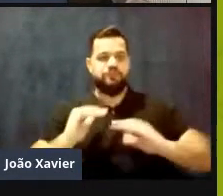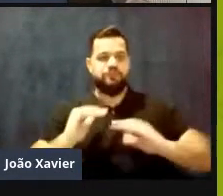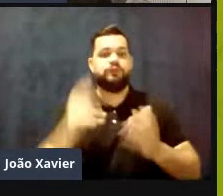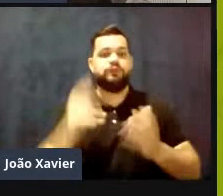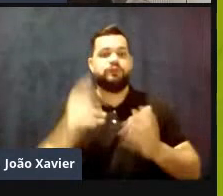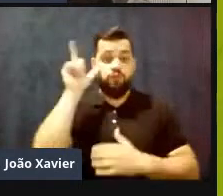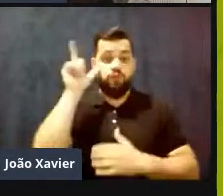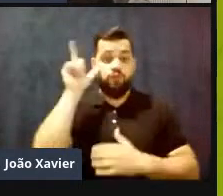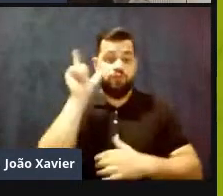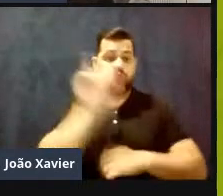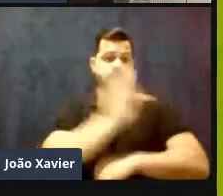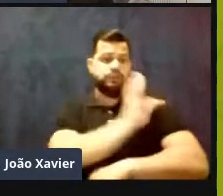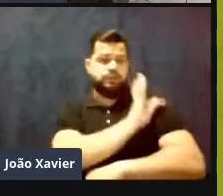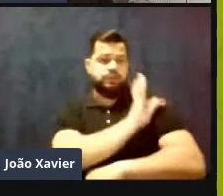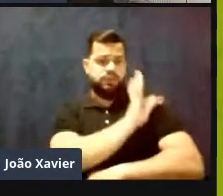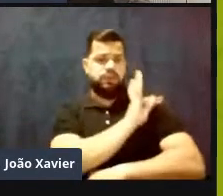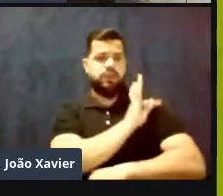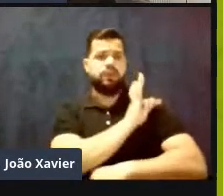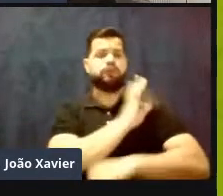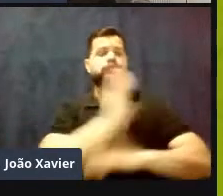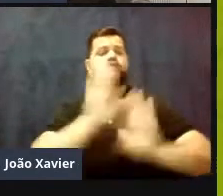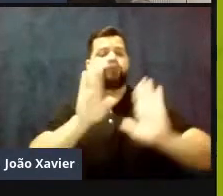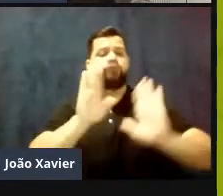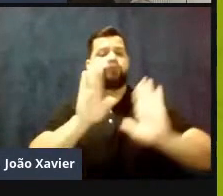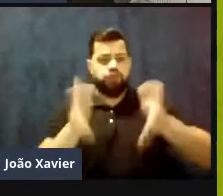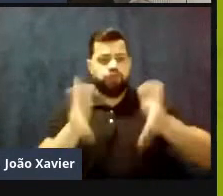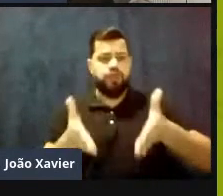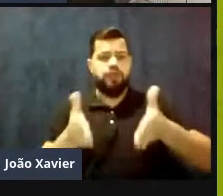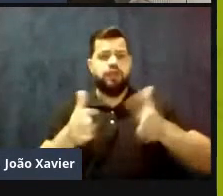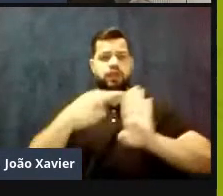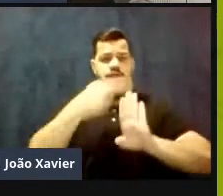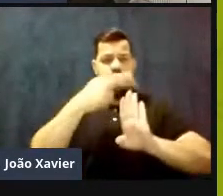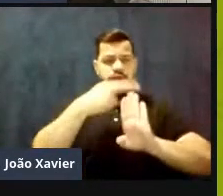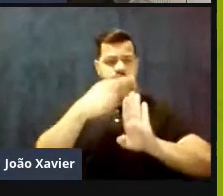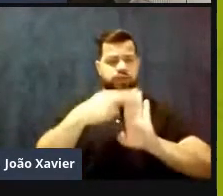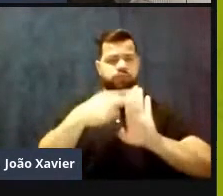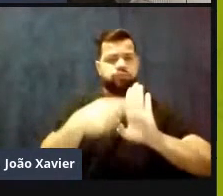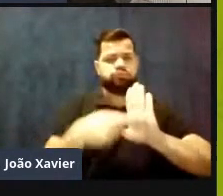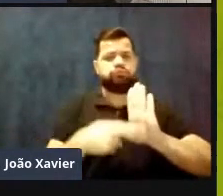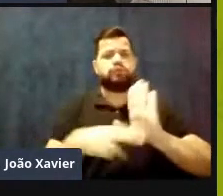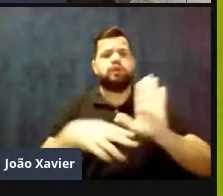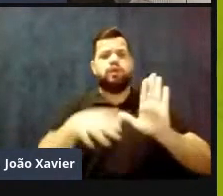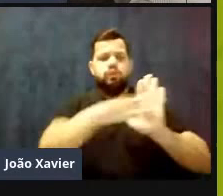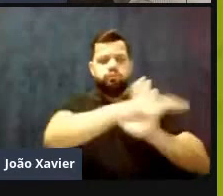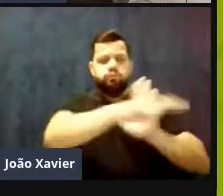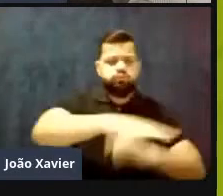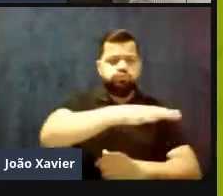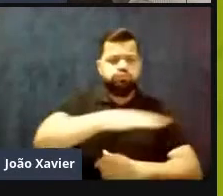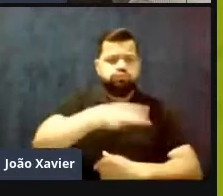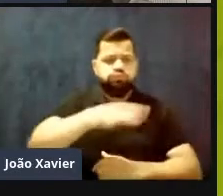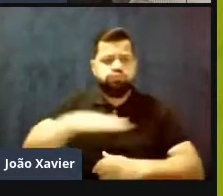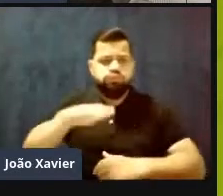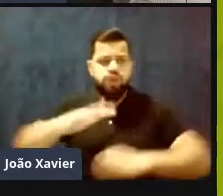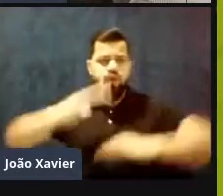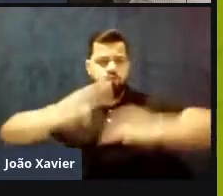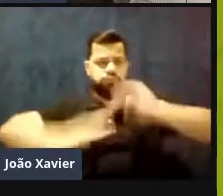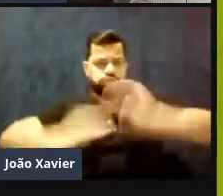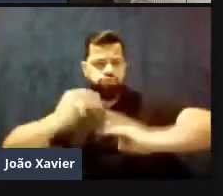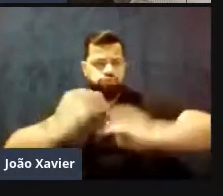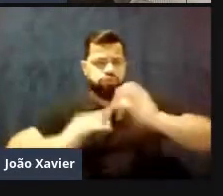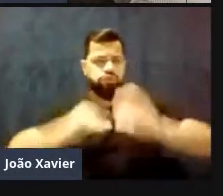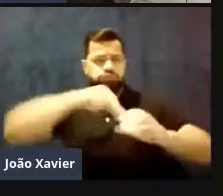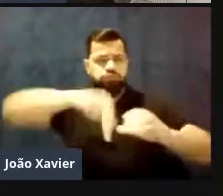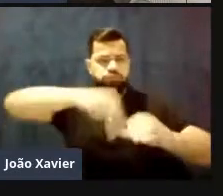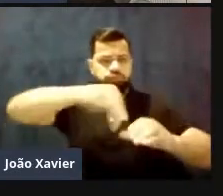a profissão e a atuação, as áreas de atuação, as competências do profissional de nutrição dentro da terapia intensiva. Isso é um ganho fantástico para a